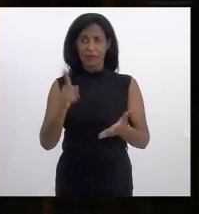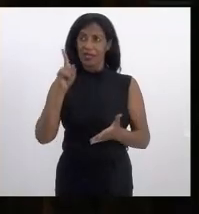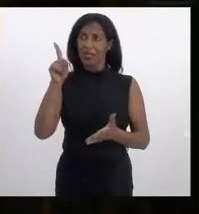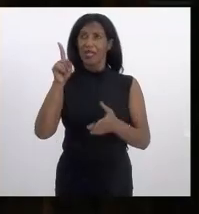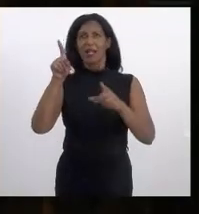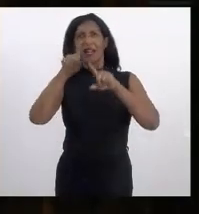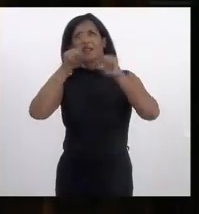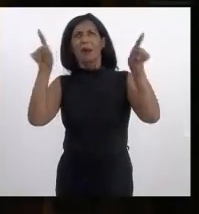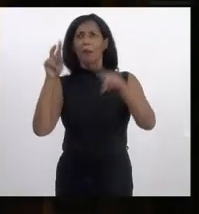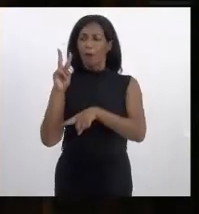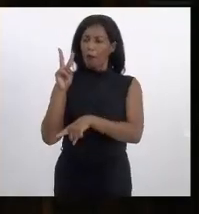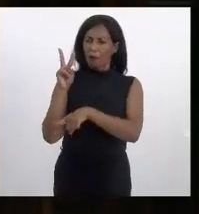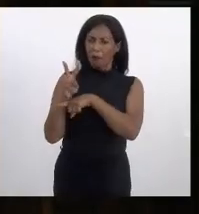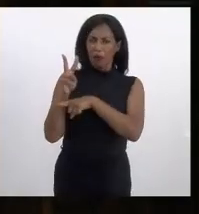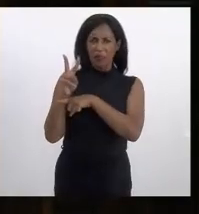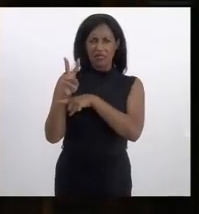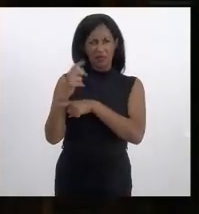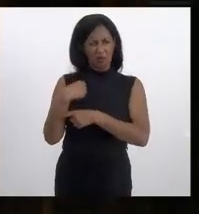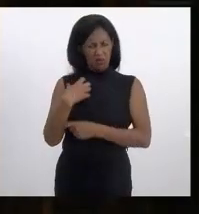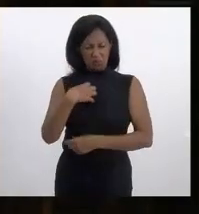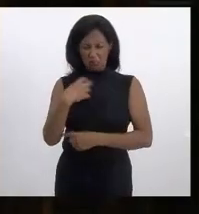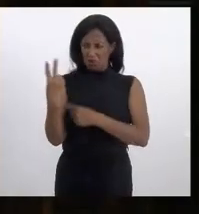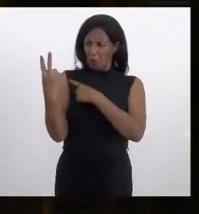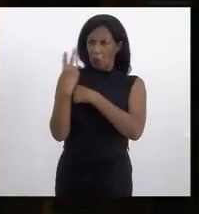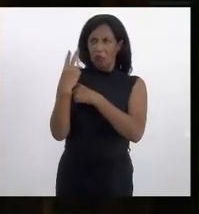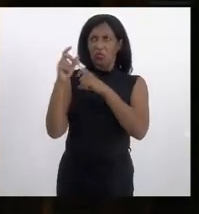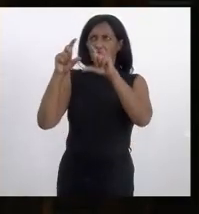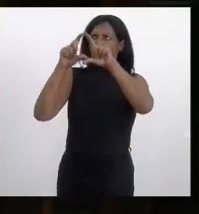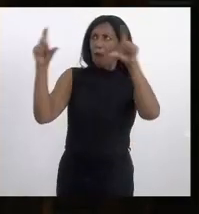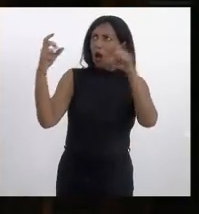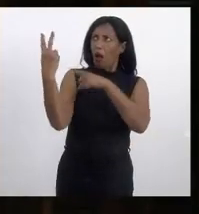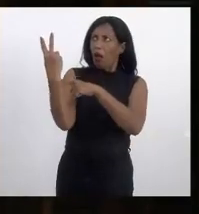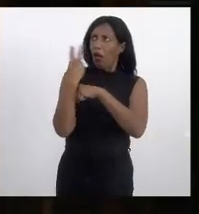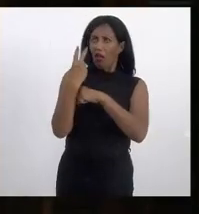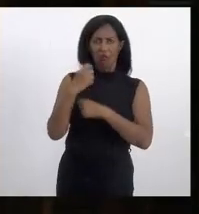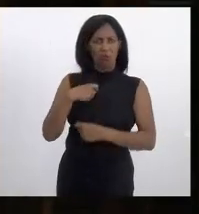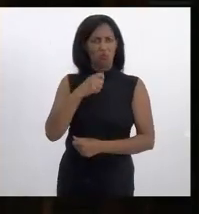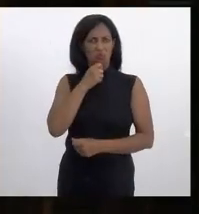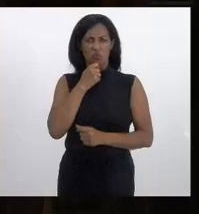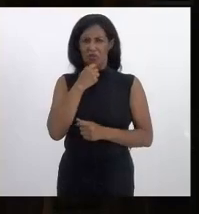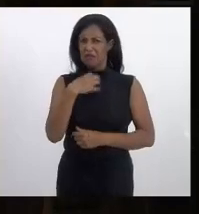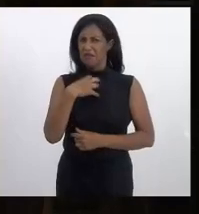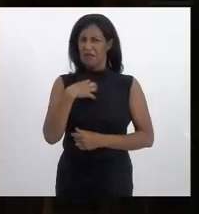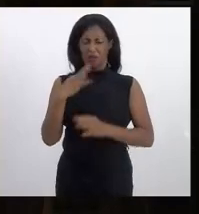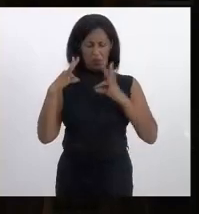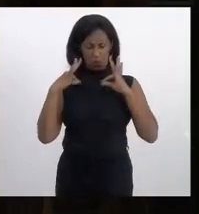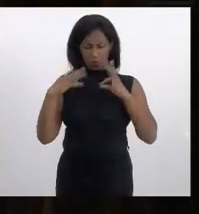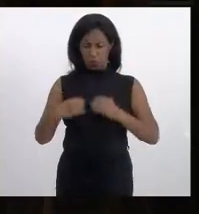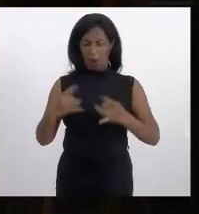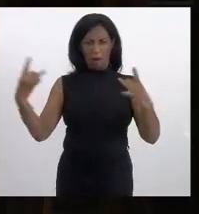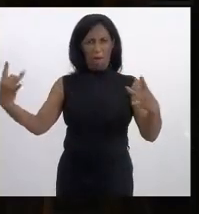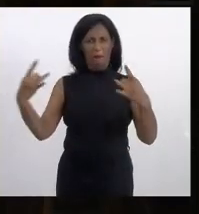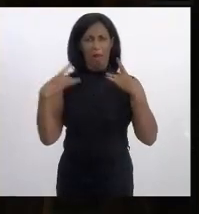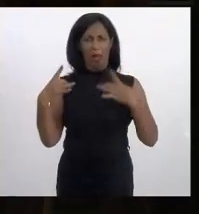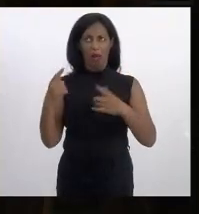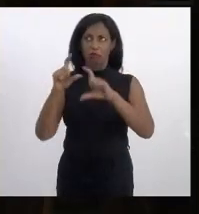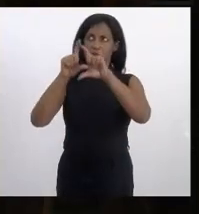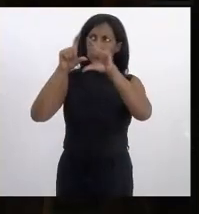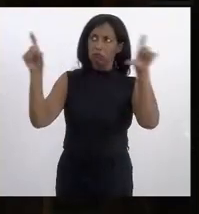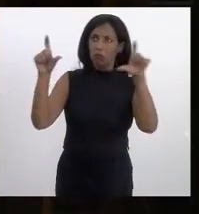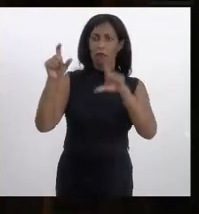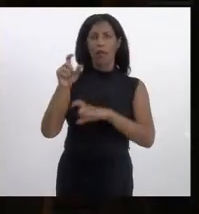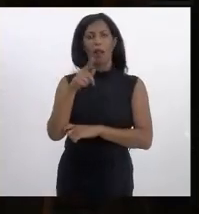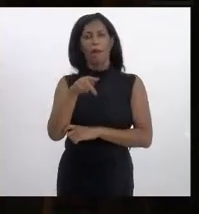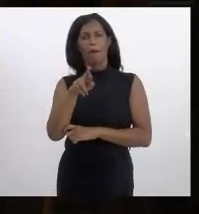em cima da escrito proteção e eu não me sinto protegida em momento nenhum por ela pelo contrário eu me sinto totalmente abandonado por ela